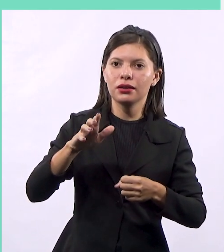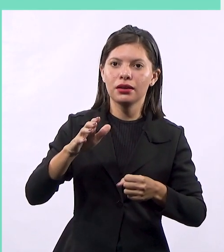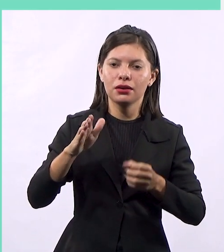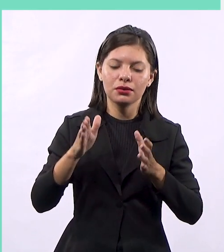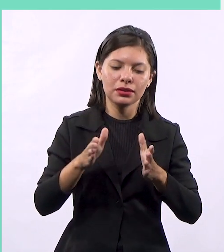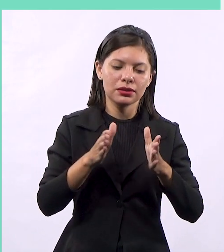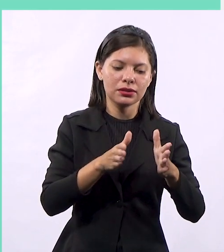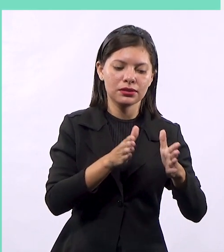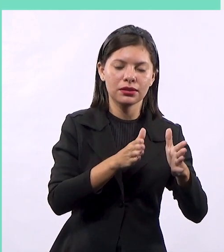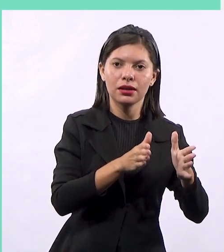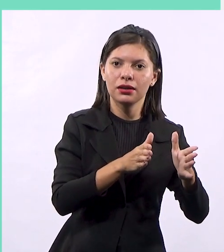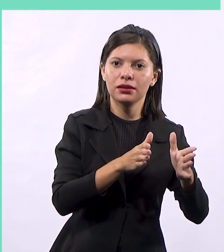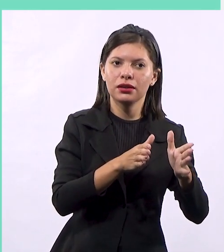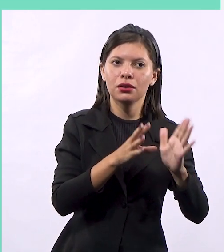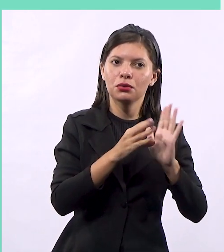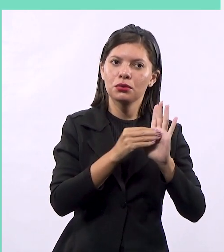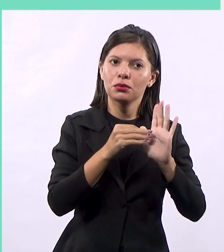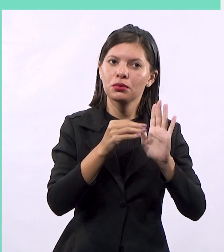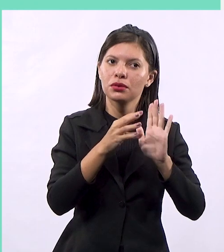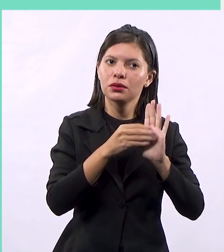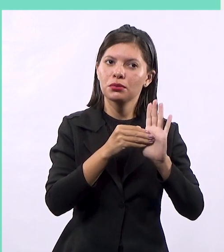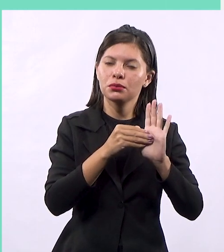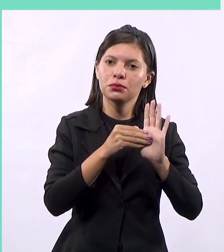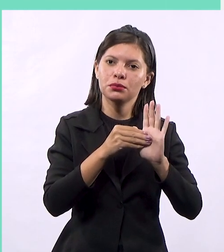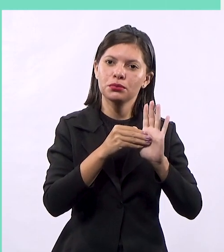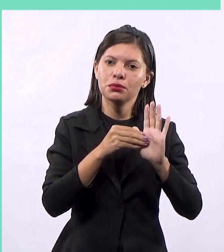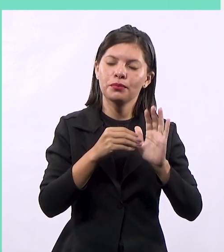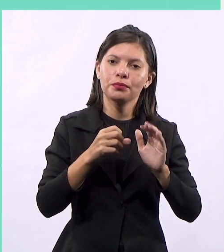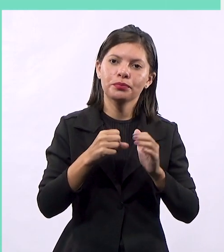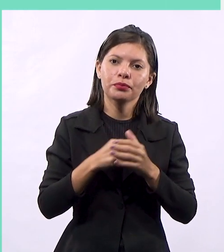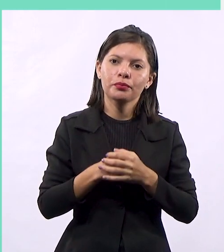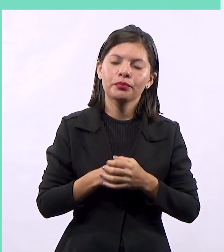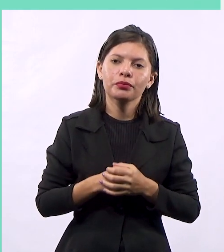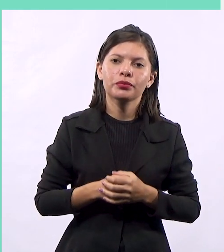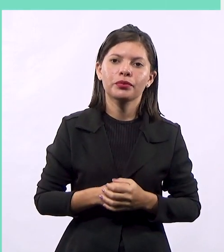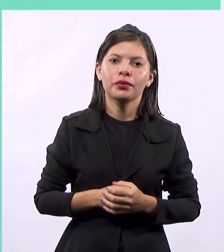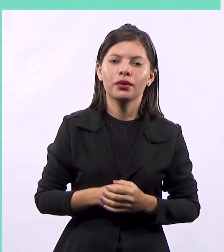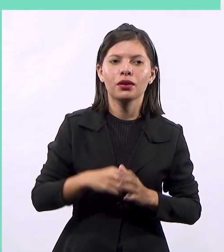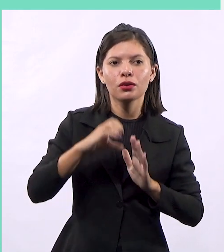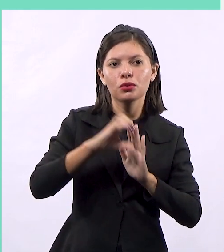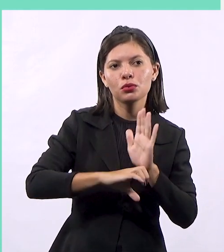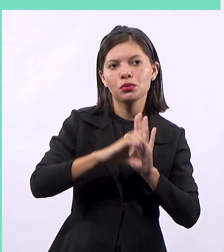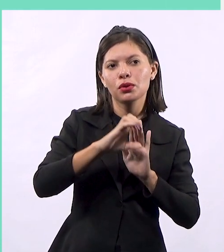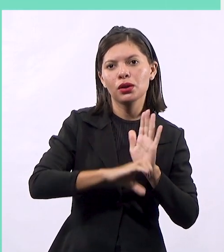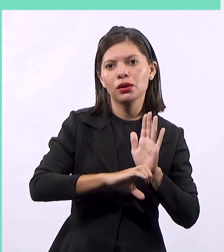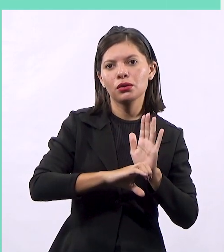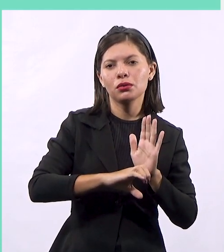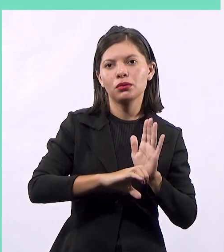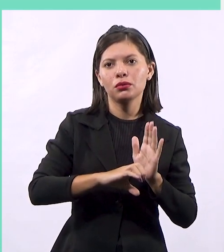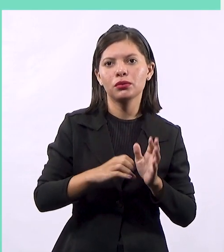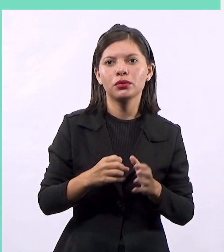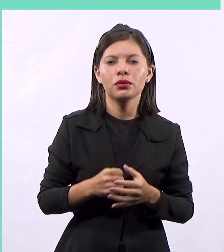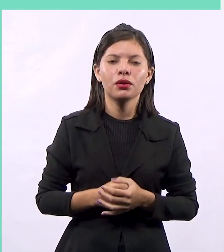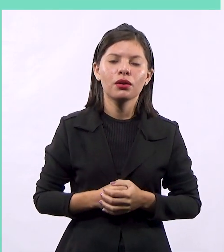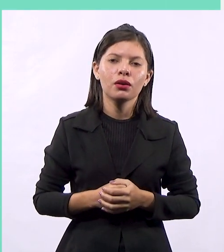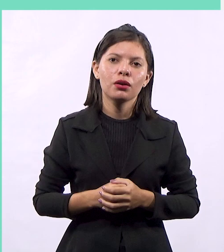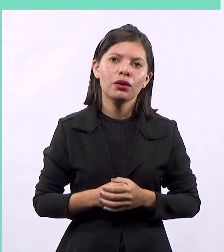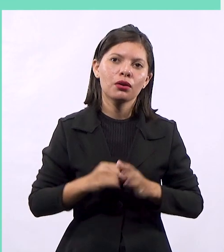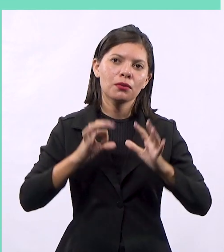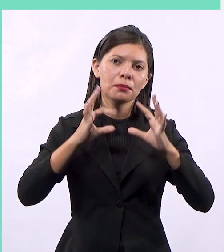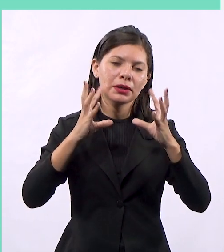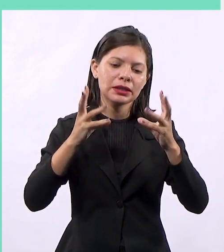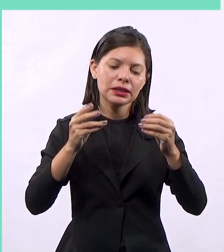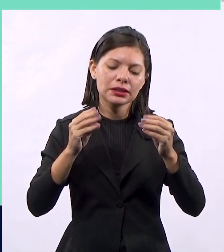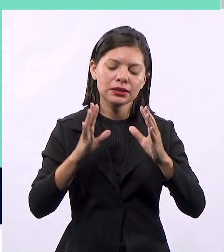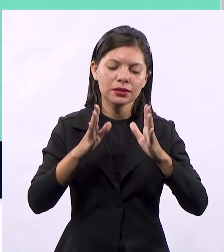área, vai estar organizado por componentes curriculares e vai estar ancorado nas competências